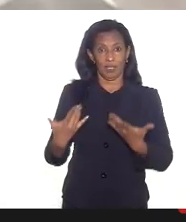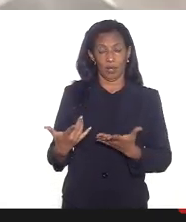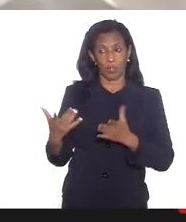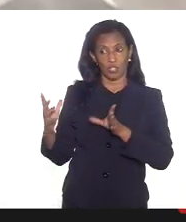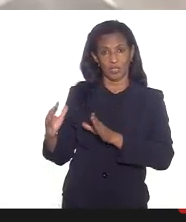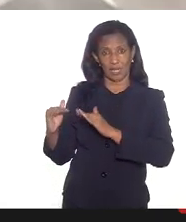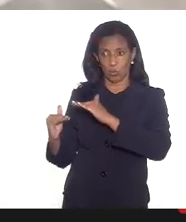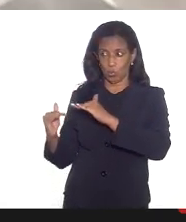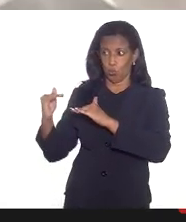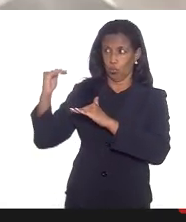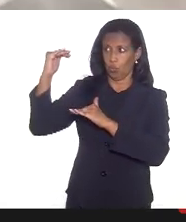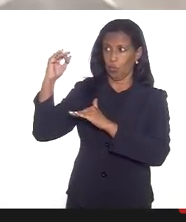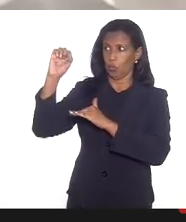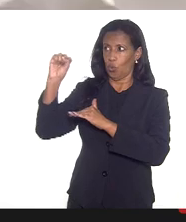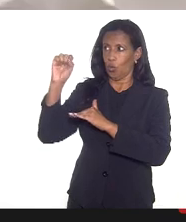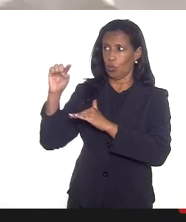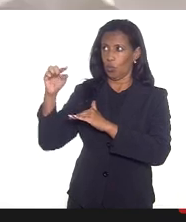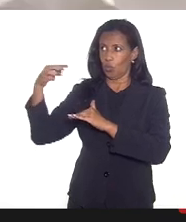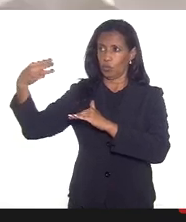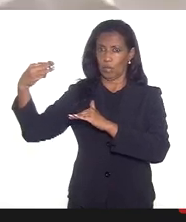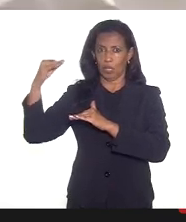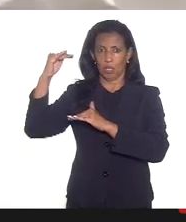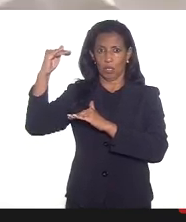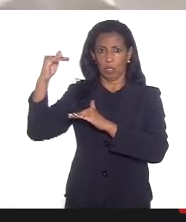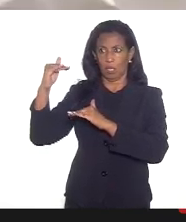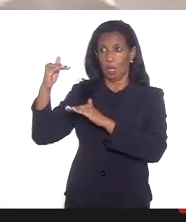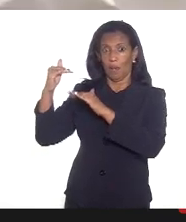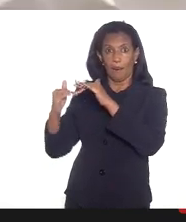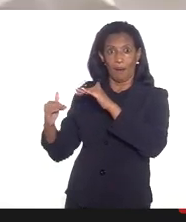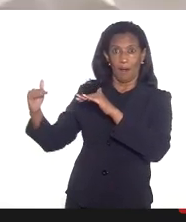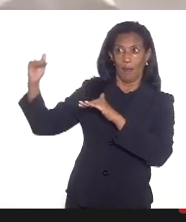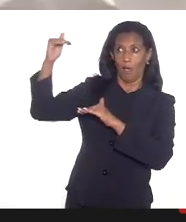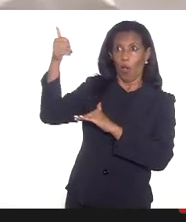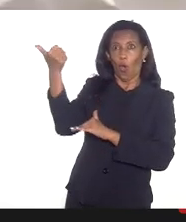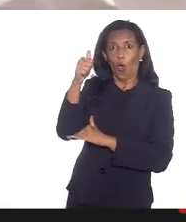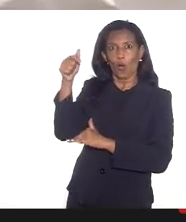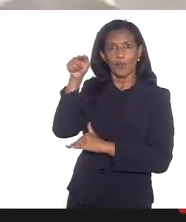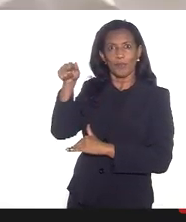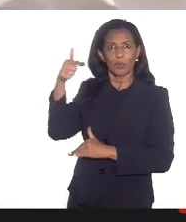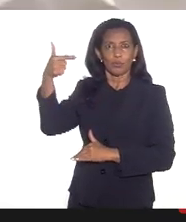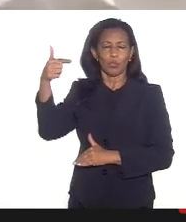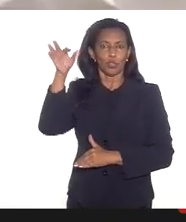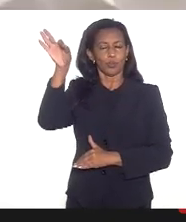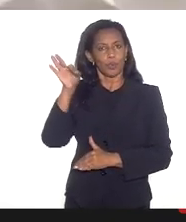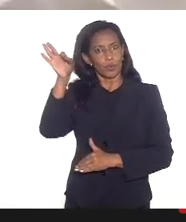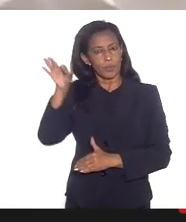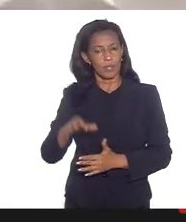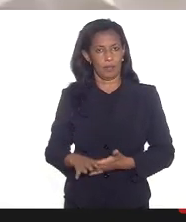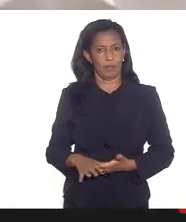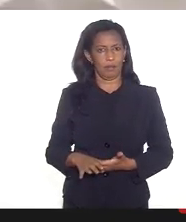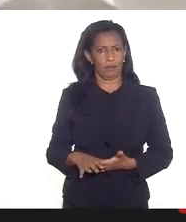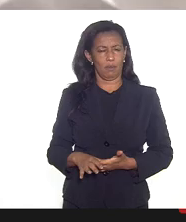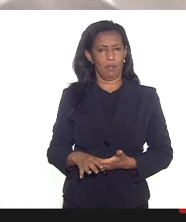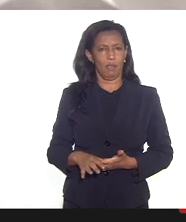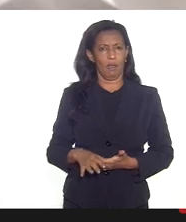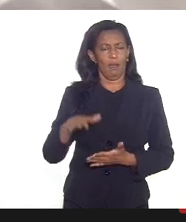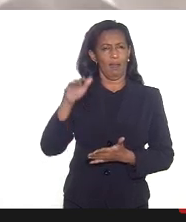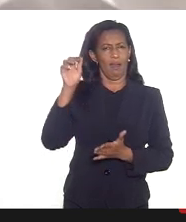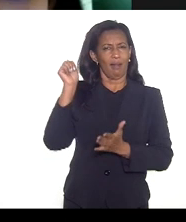um indicador de 8.3 para o indicador de 11.2 por cento a taxa de letalidade